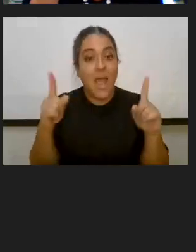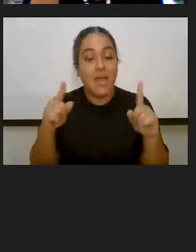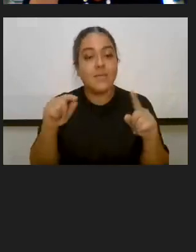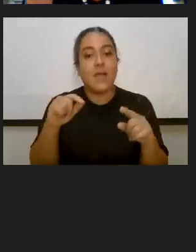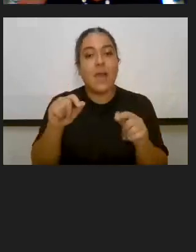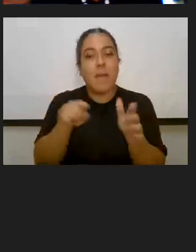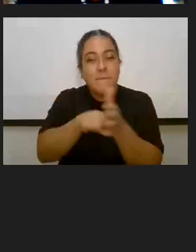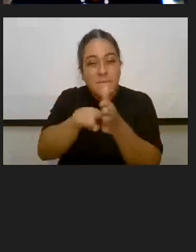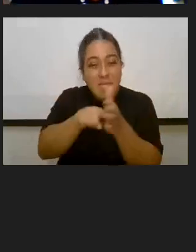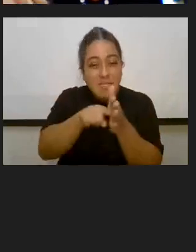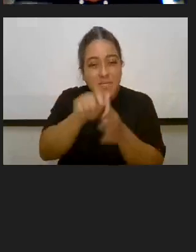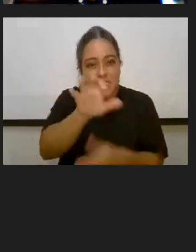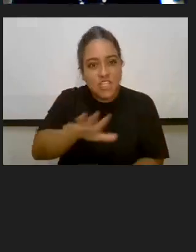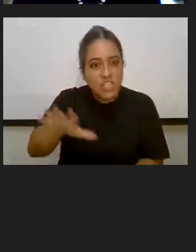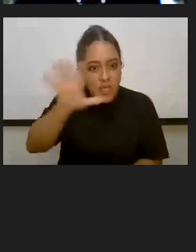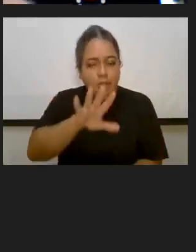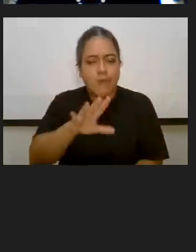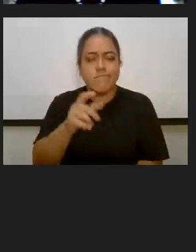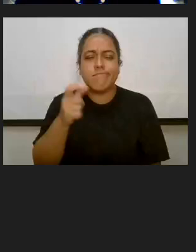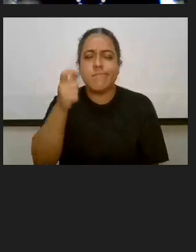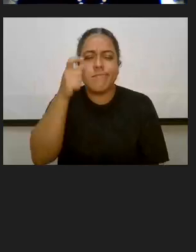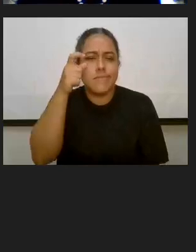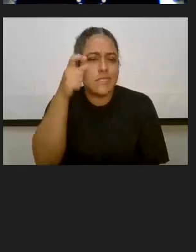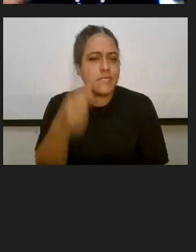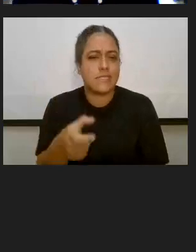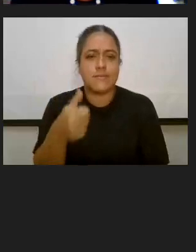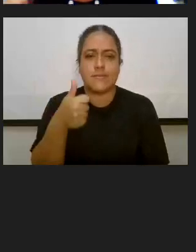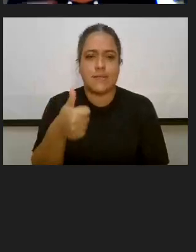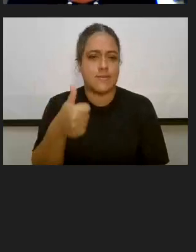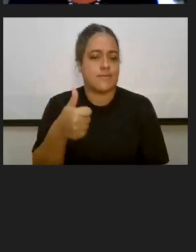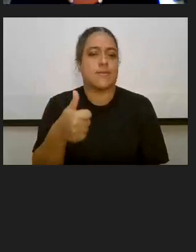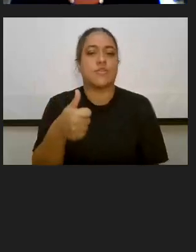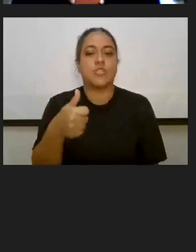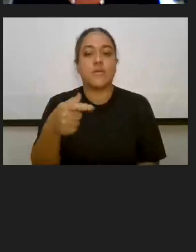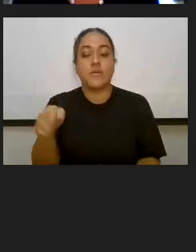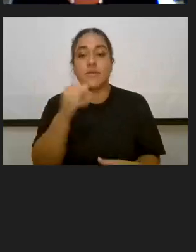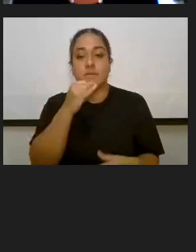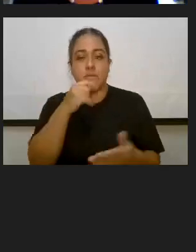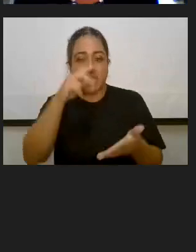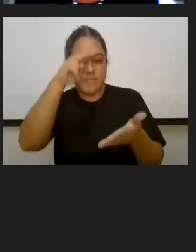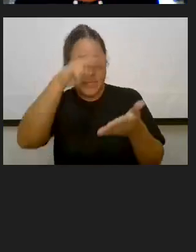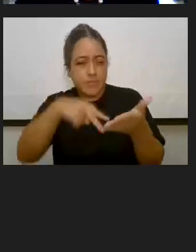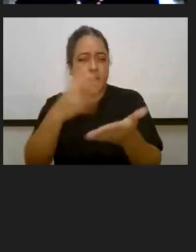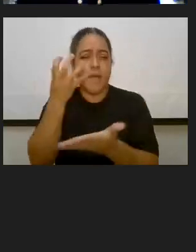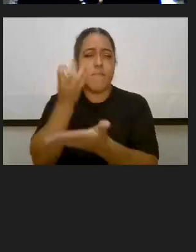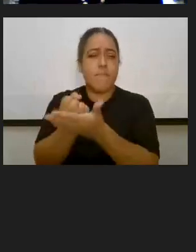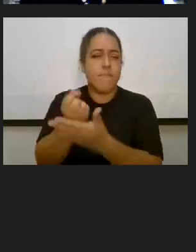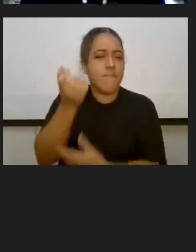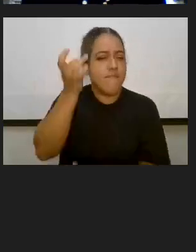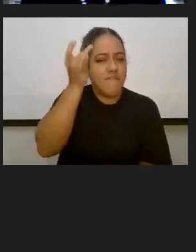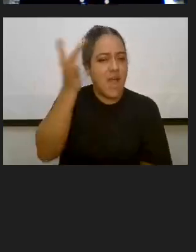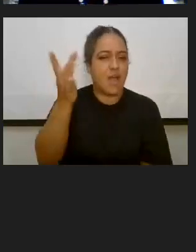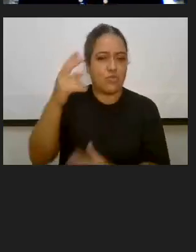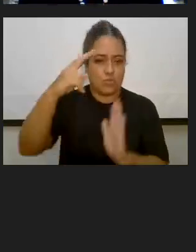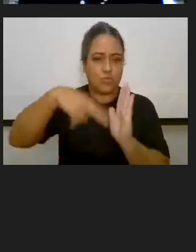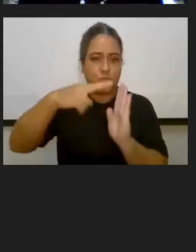é muito interessante e se baixa essa pesquisa muito fácil. Então, vamos